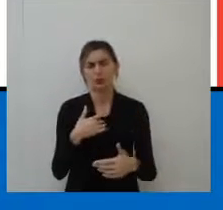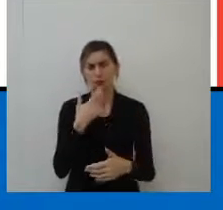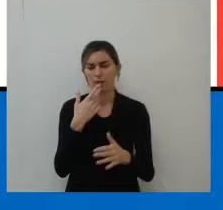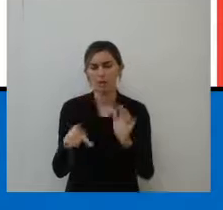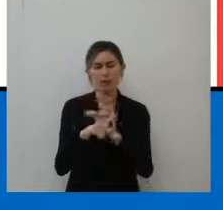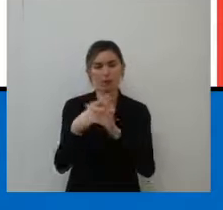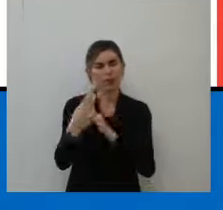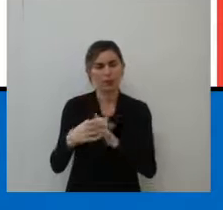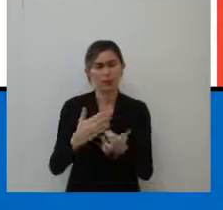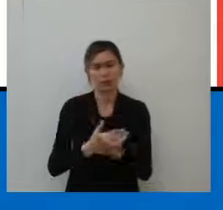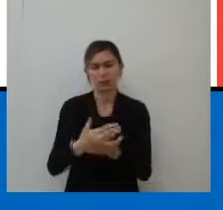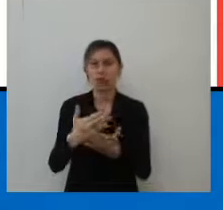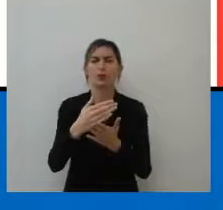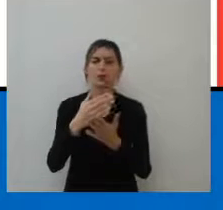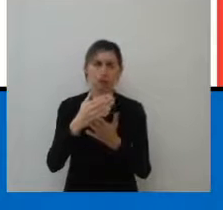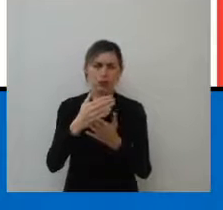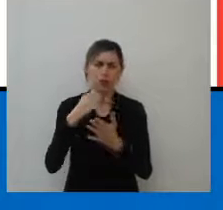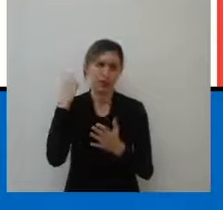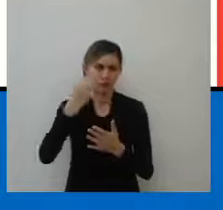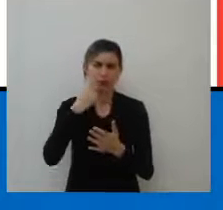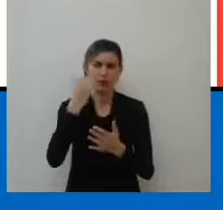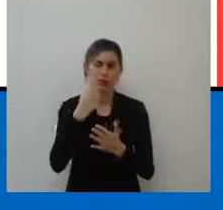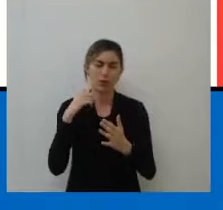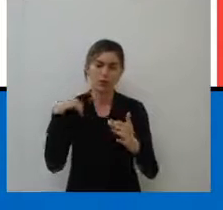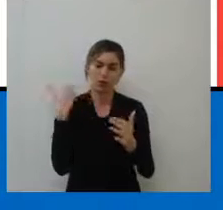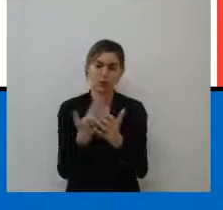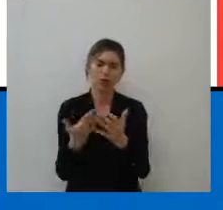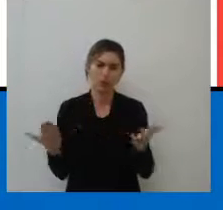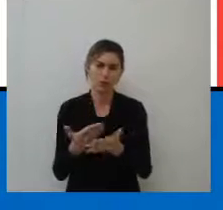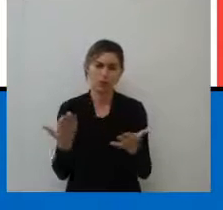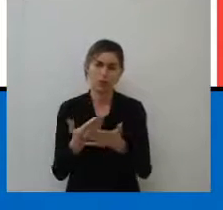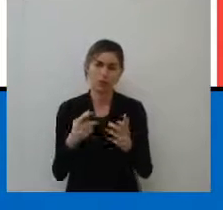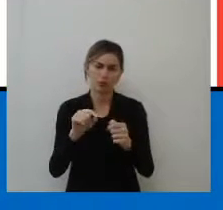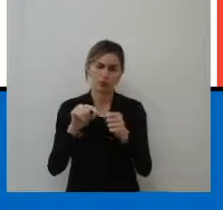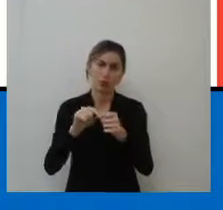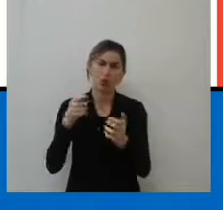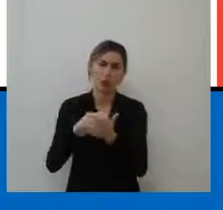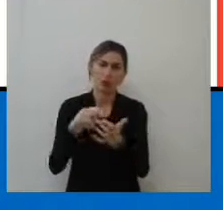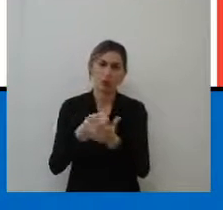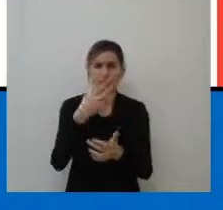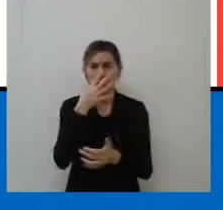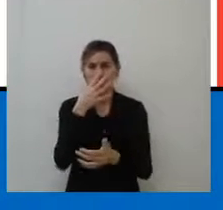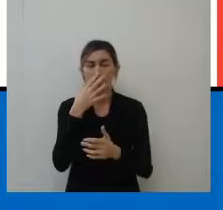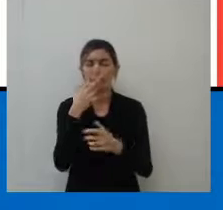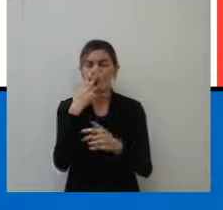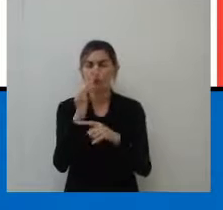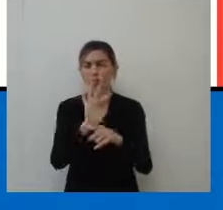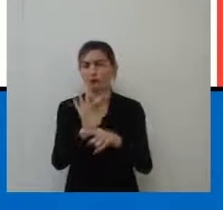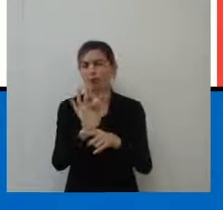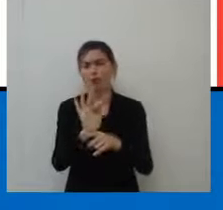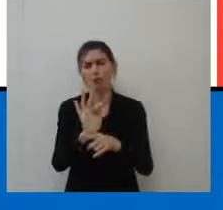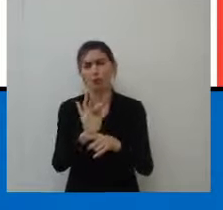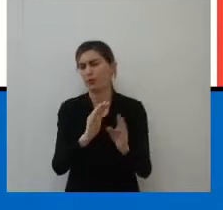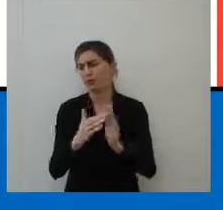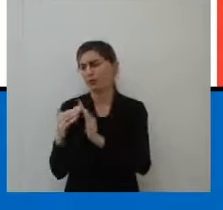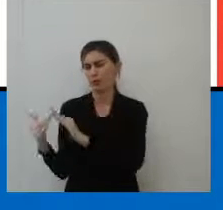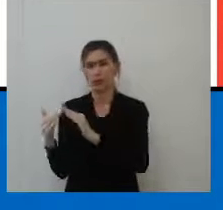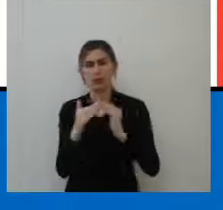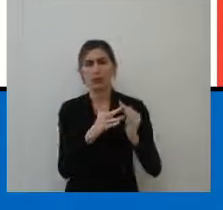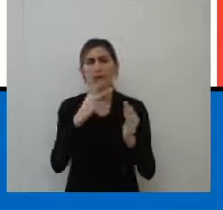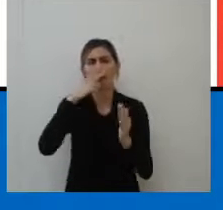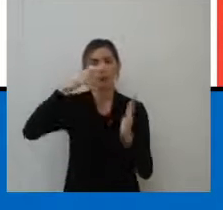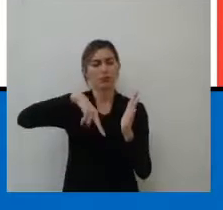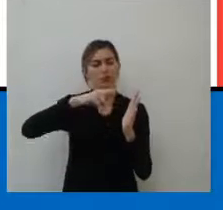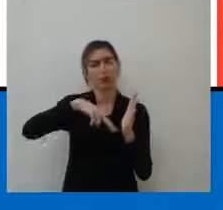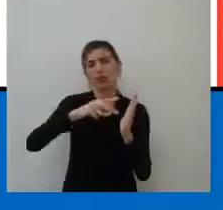parte do início da Revolução Industrial. Até hoje, você foi obrigado a assistir o mesmo filme que o vizinho, tá? E ler o mesmo